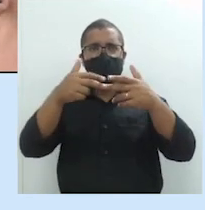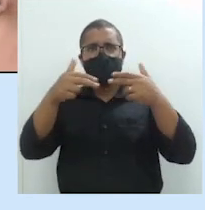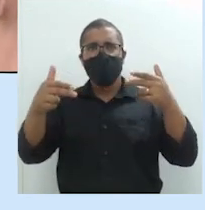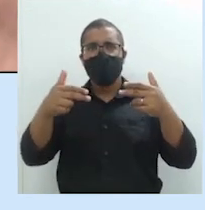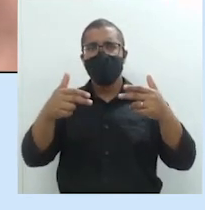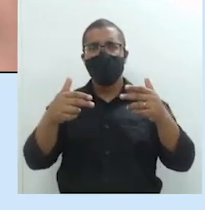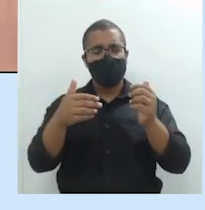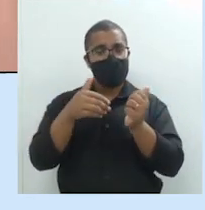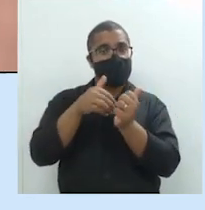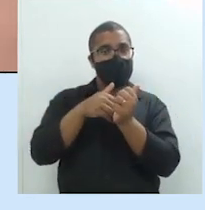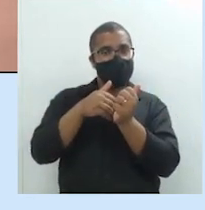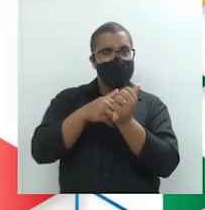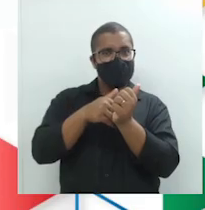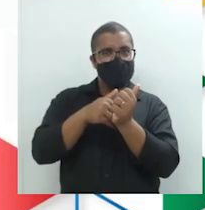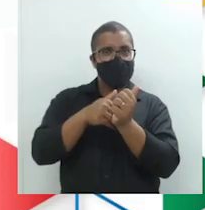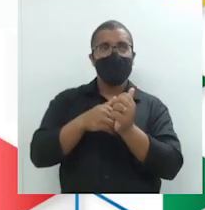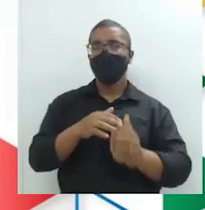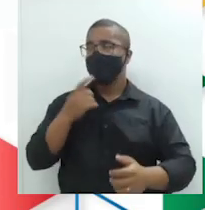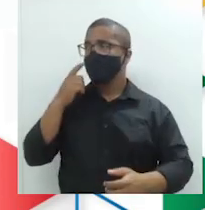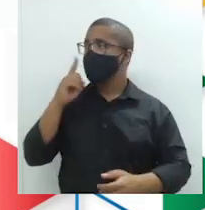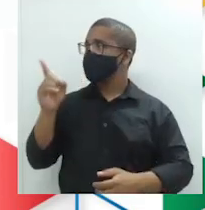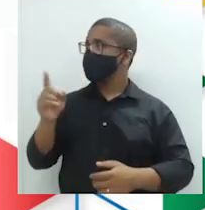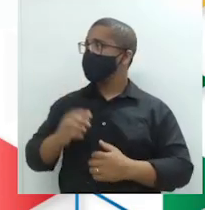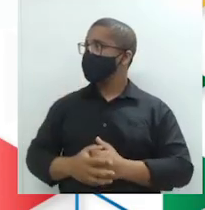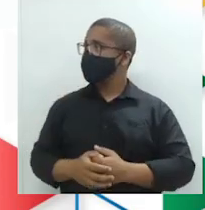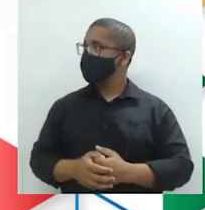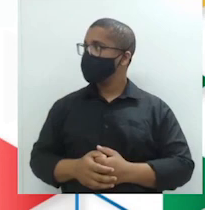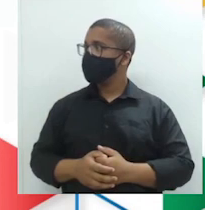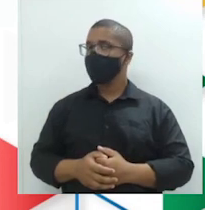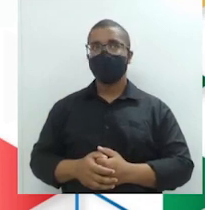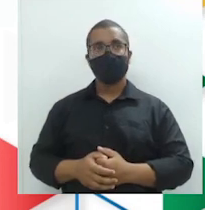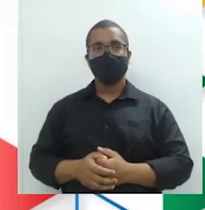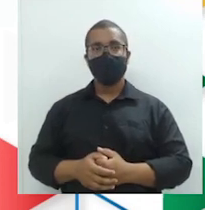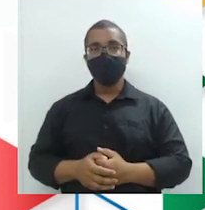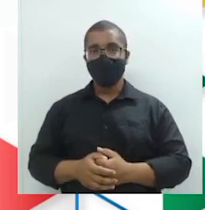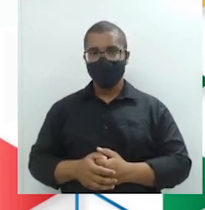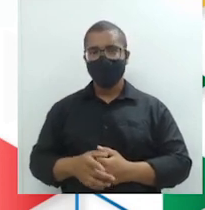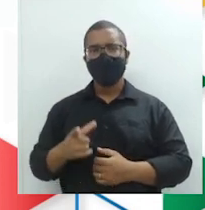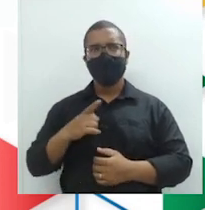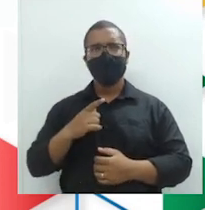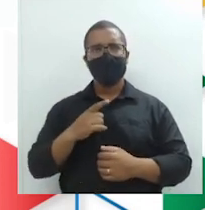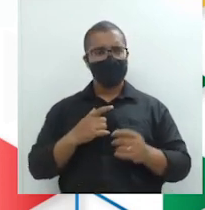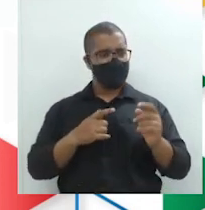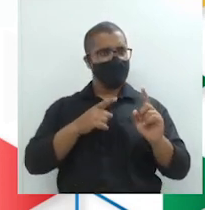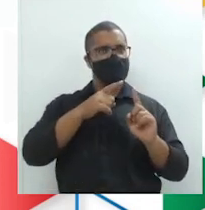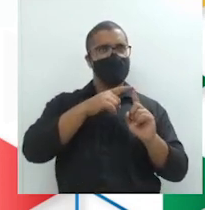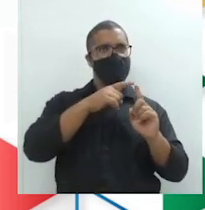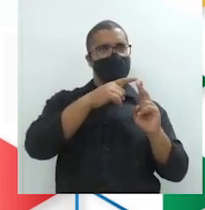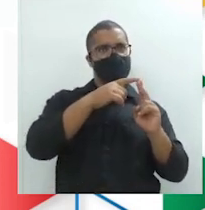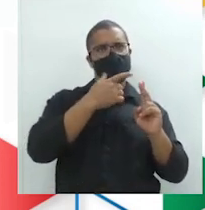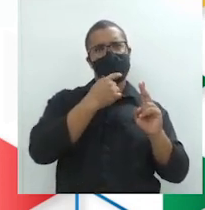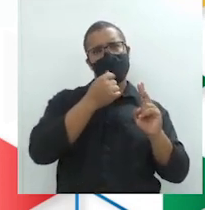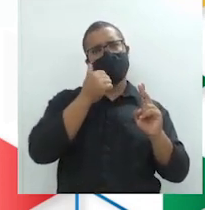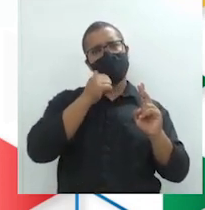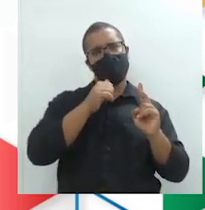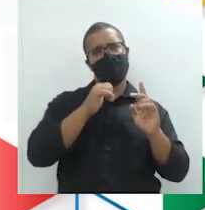não dito. Agora, olhem essa daqui. Vamos ver. Um casal, certo? Namorados,